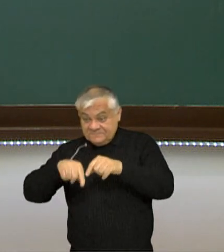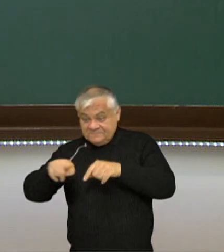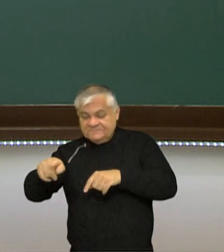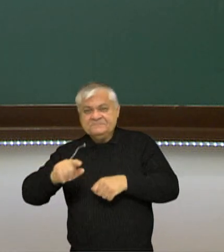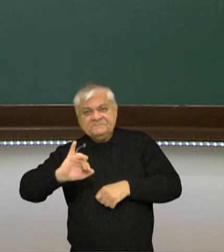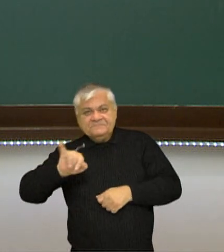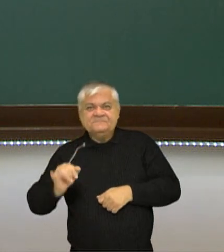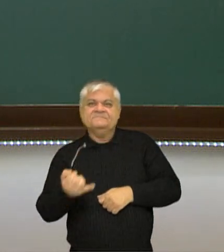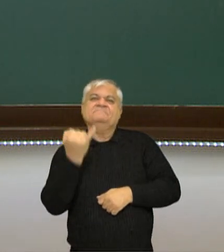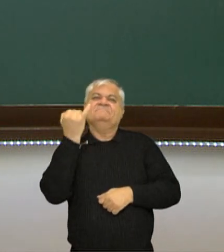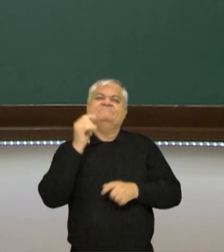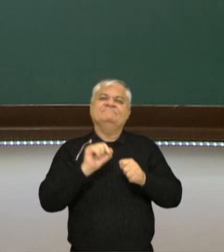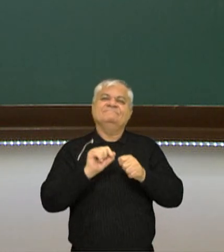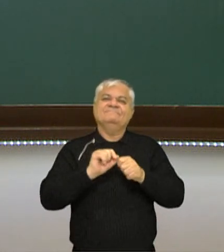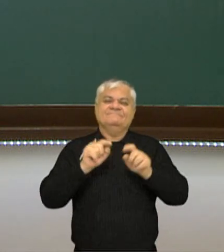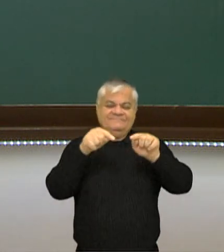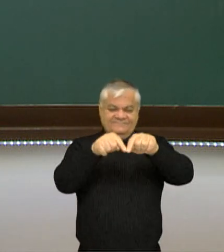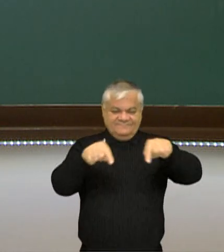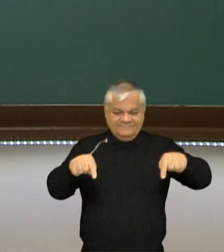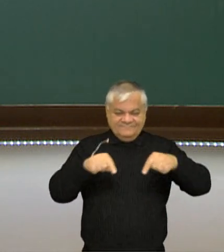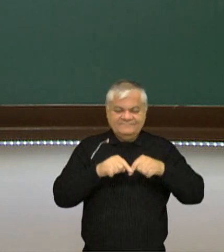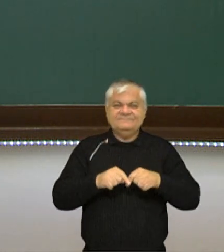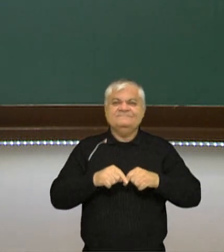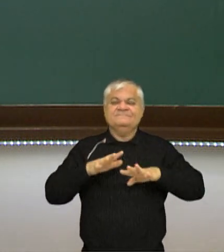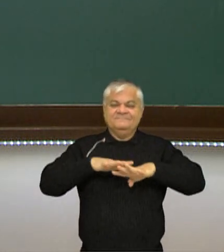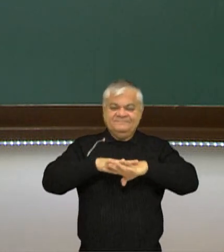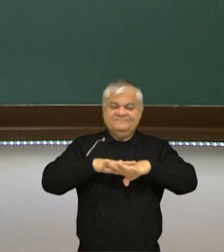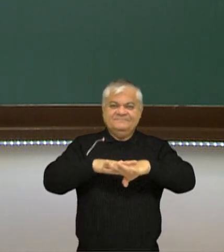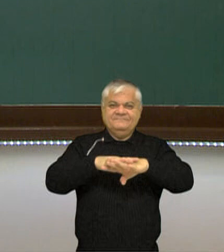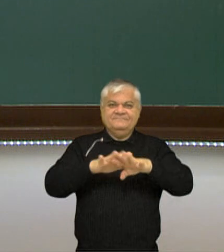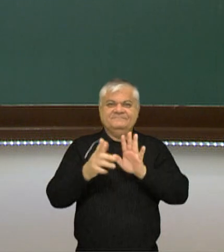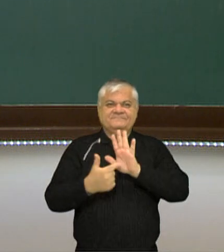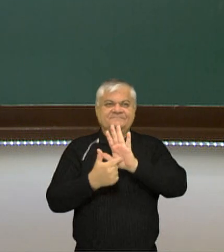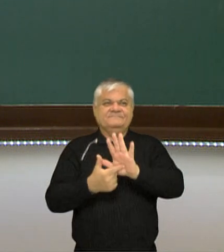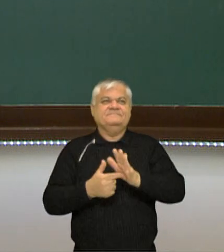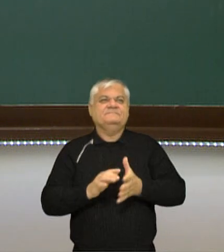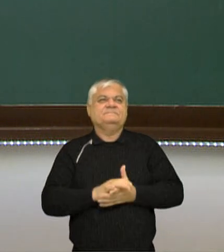nós construímos aqui um tabuleiro para mostrar para vocês.